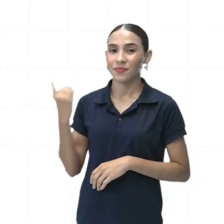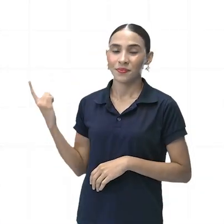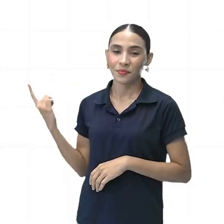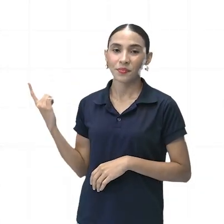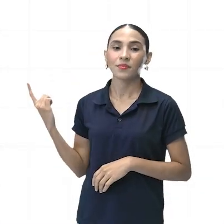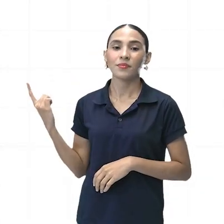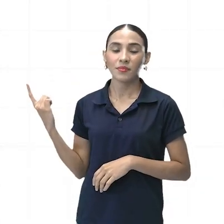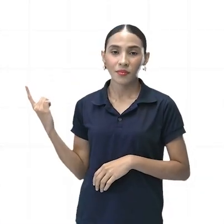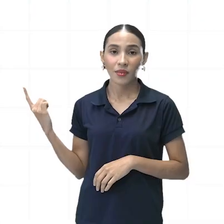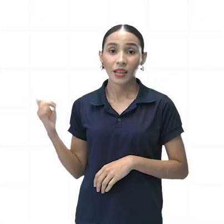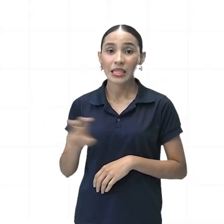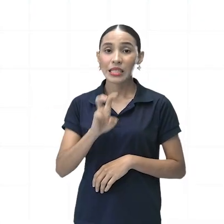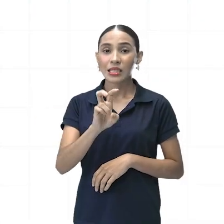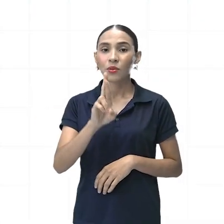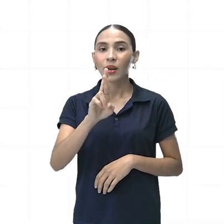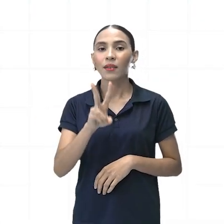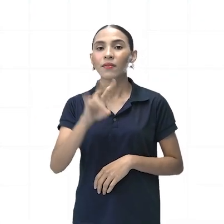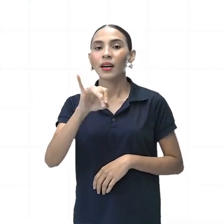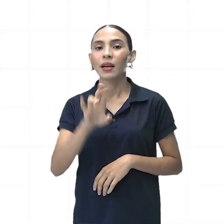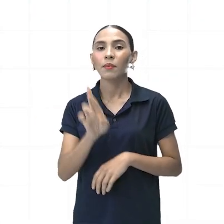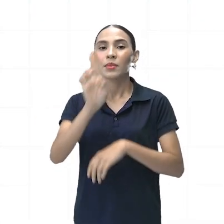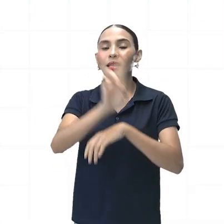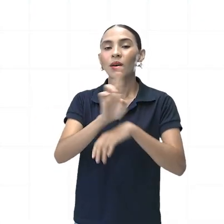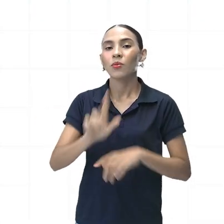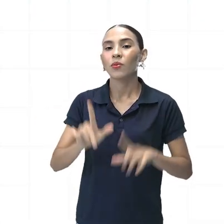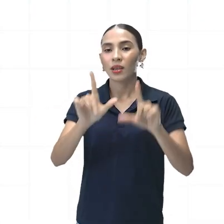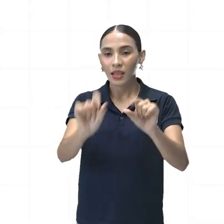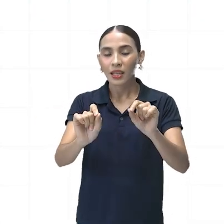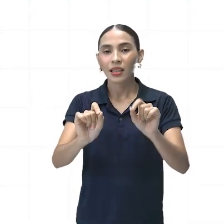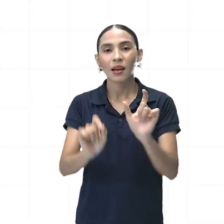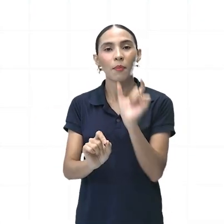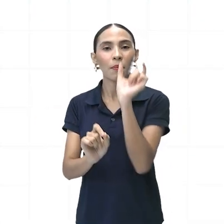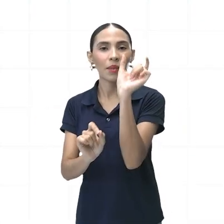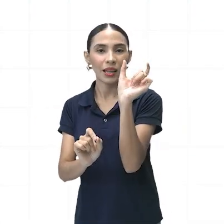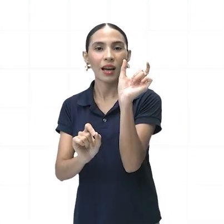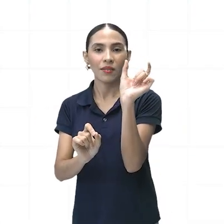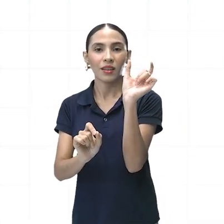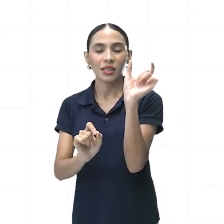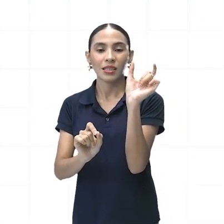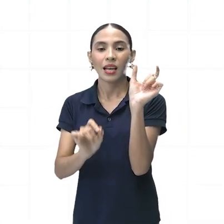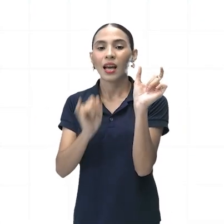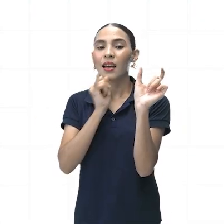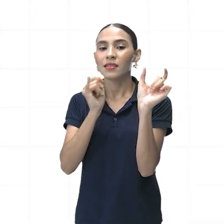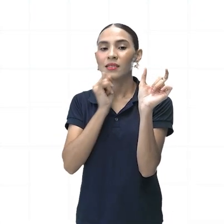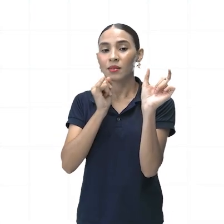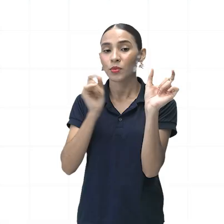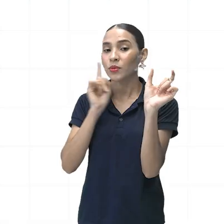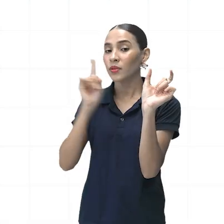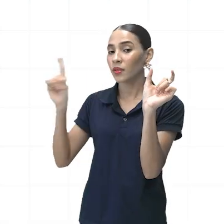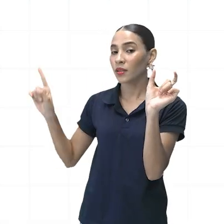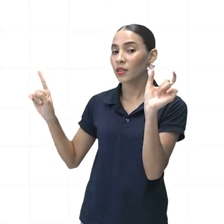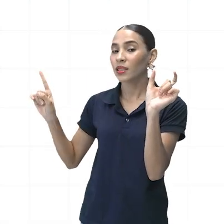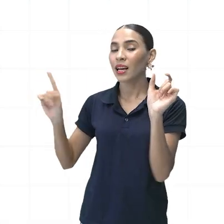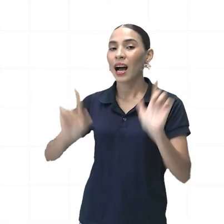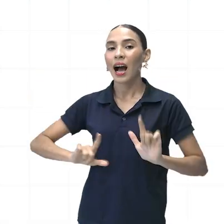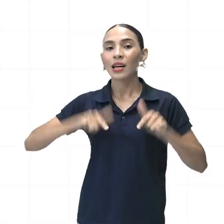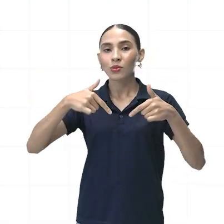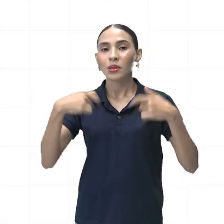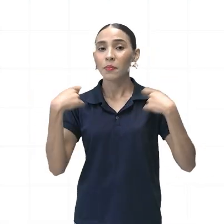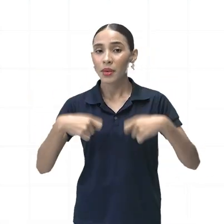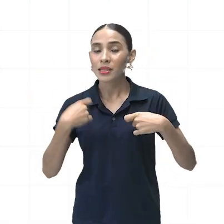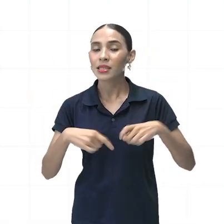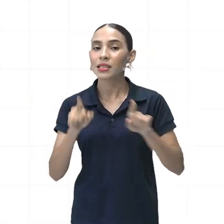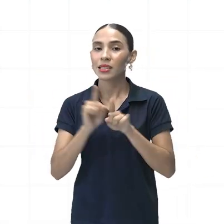Os 5R, eles representam, então, as palavras aqui descritas e atitudes que devem